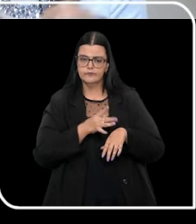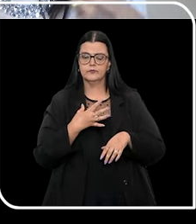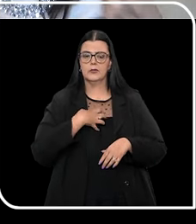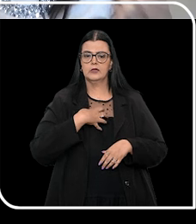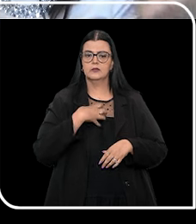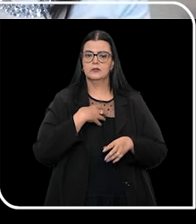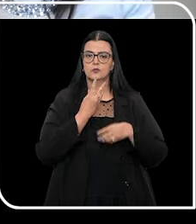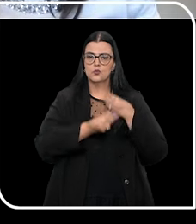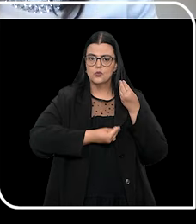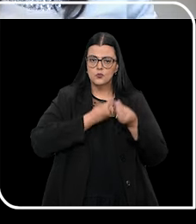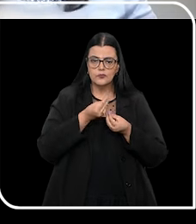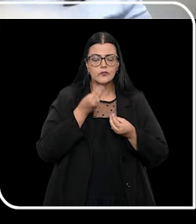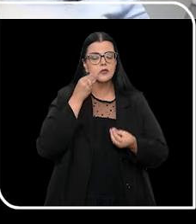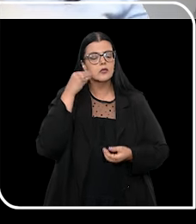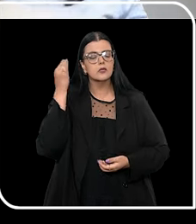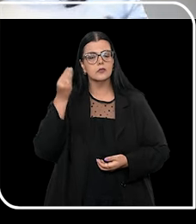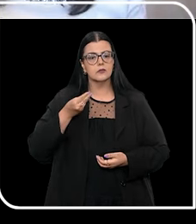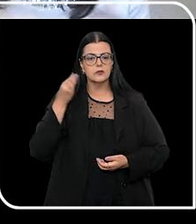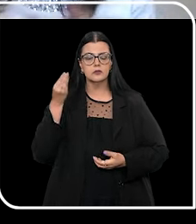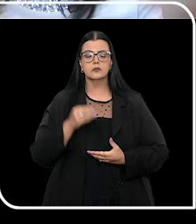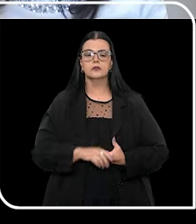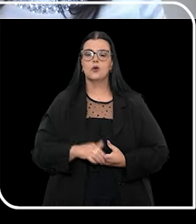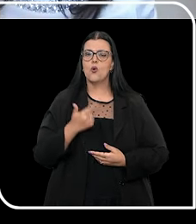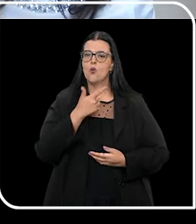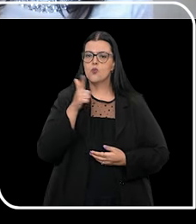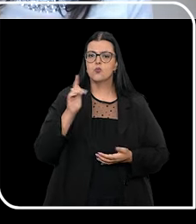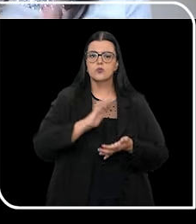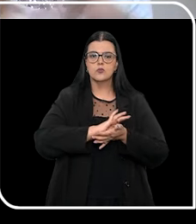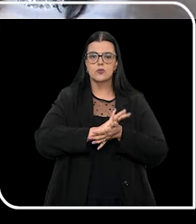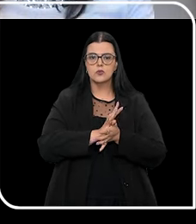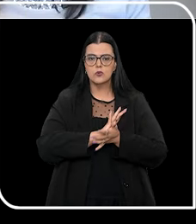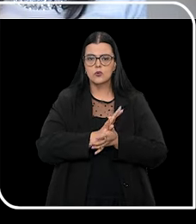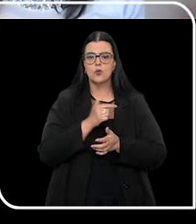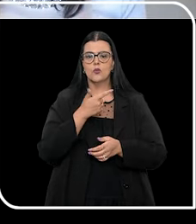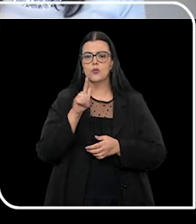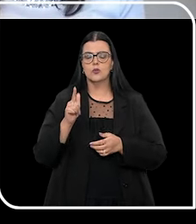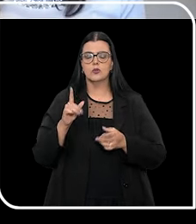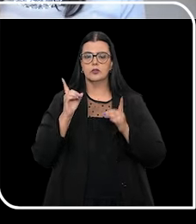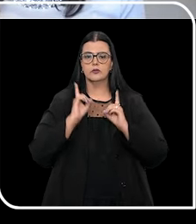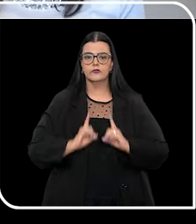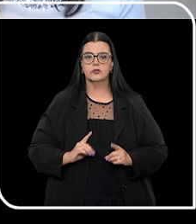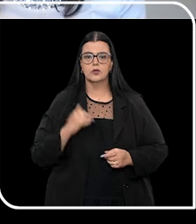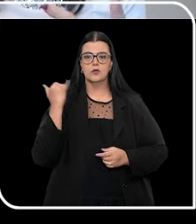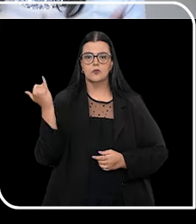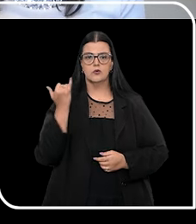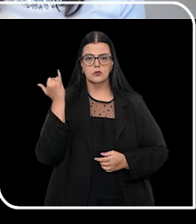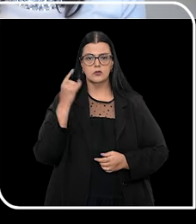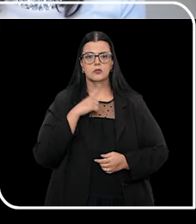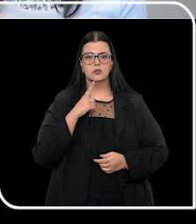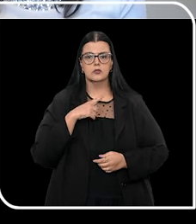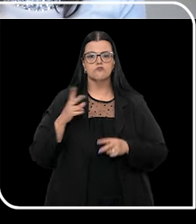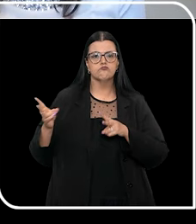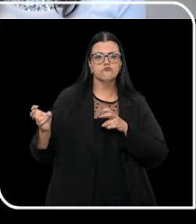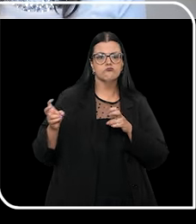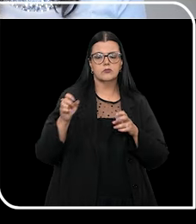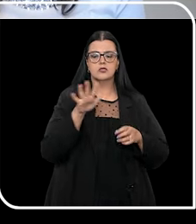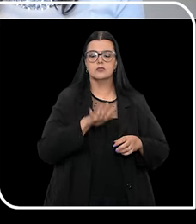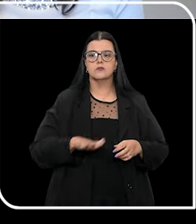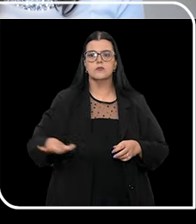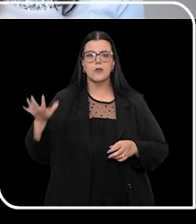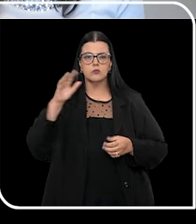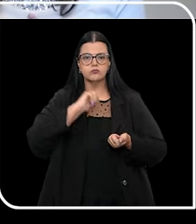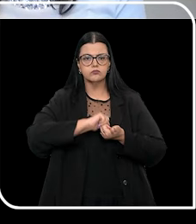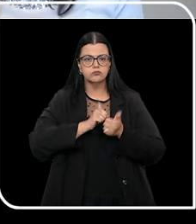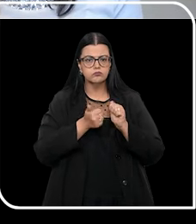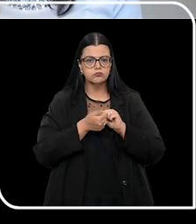pele isso a gente tenta vivenciar como um todo né tantos os outros preconceitos como as outras deficiências então é importante isso a gente vê se os